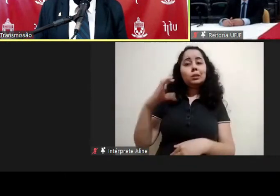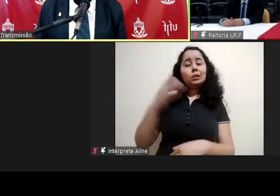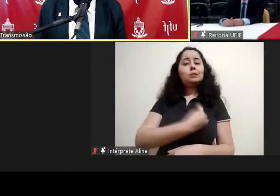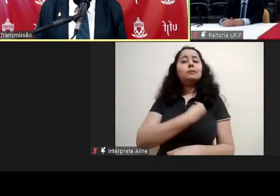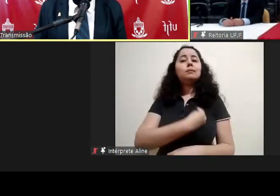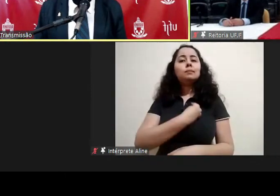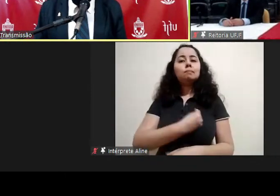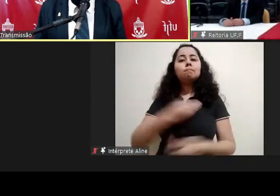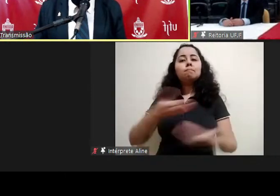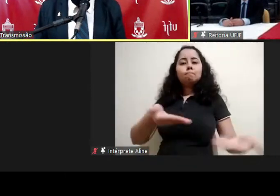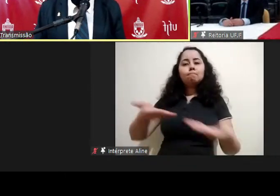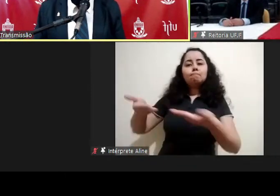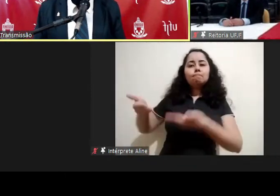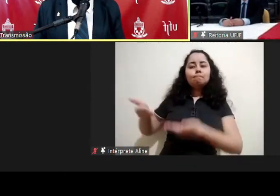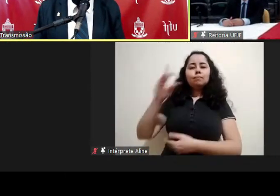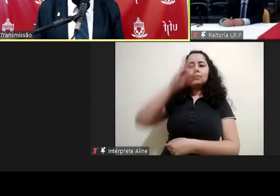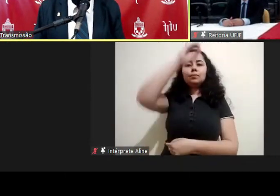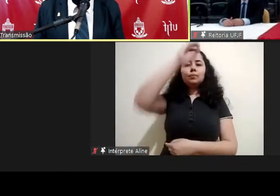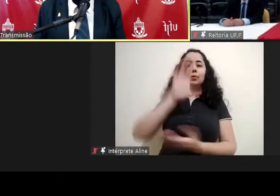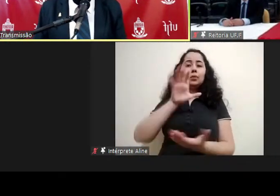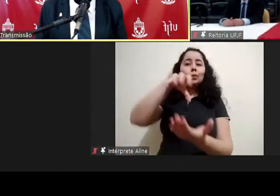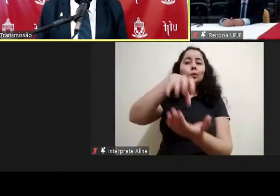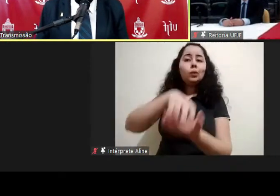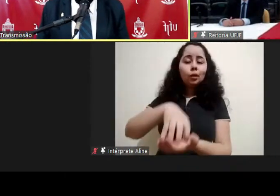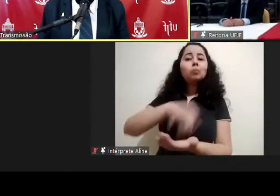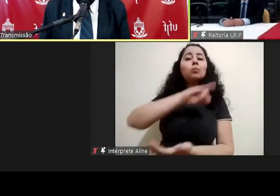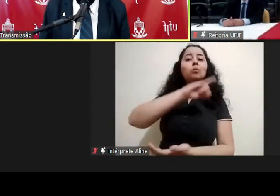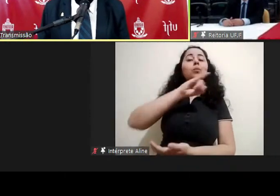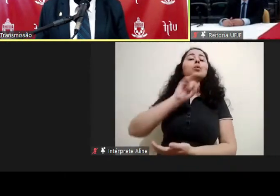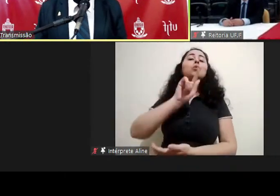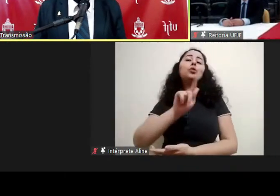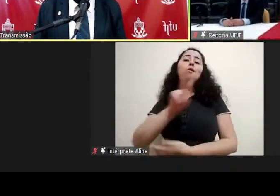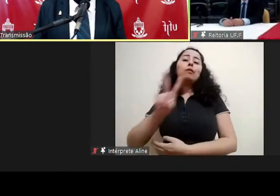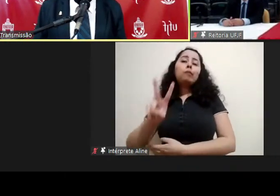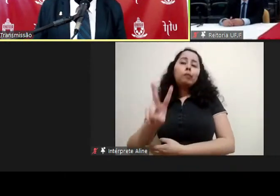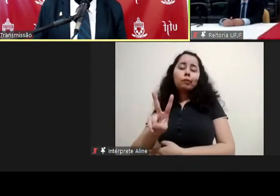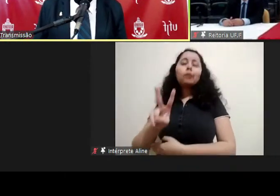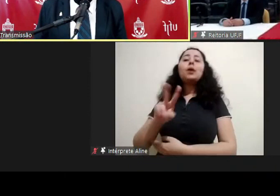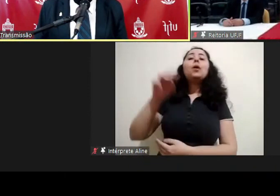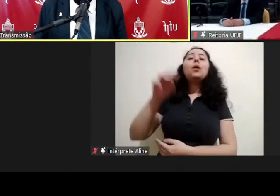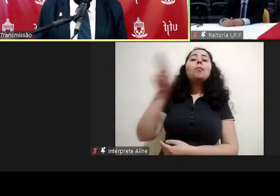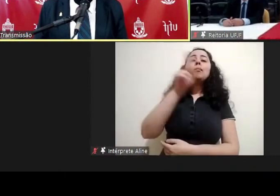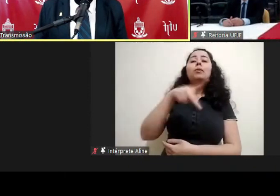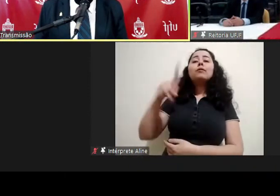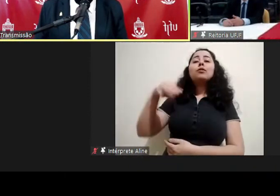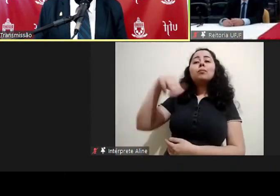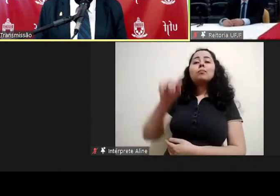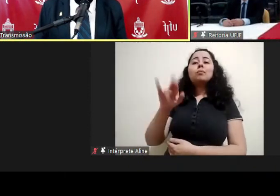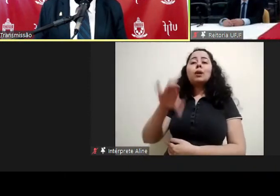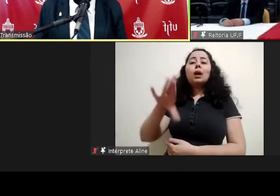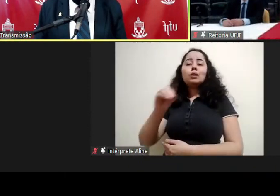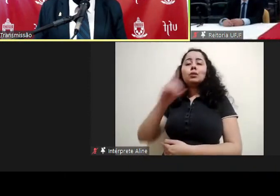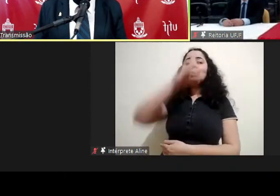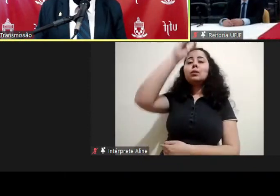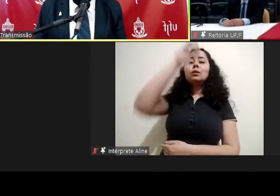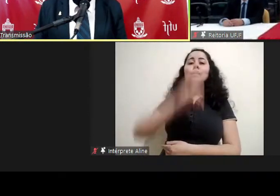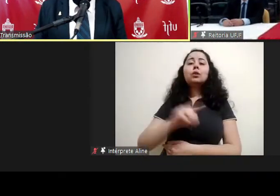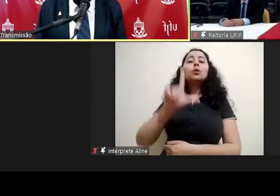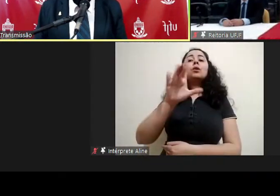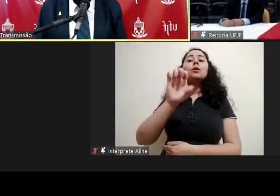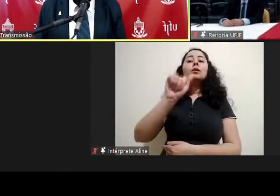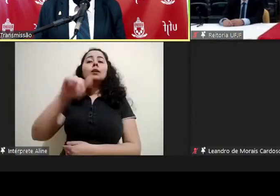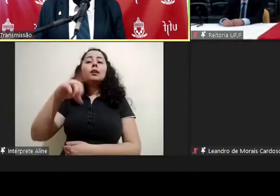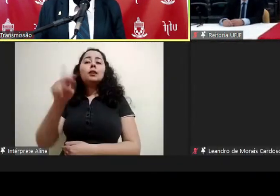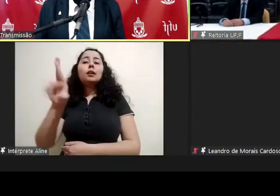o diretor do Campus Avançado, professor Ângelo Márcio Leite Denadai, e o diretor do Instituto, professor Leandro de Moraes Cardoso,